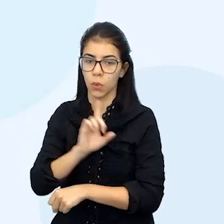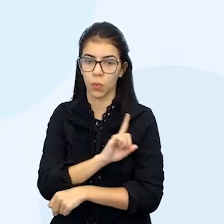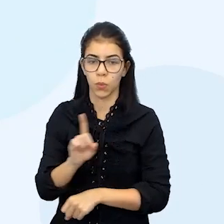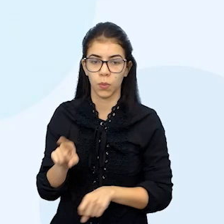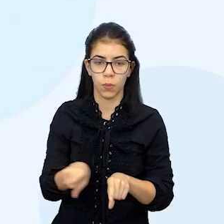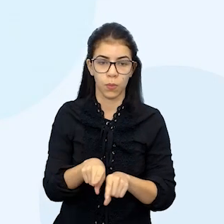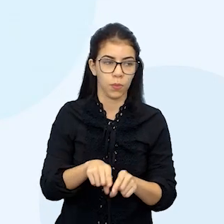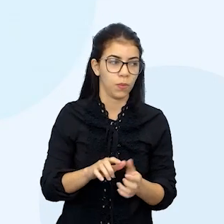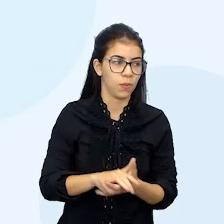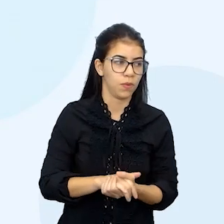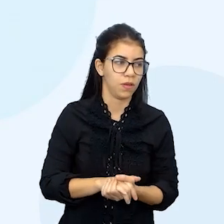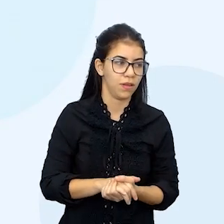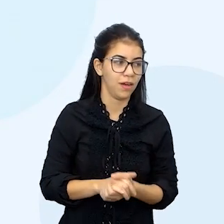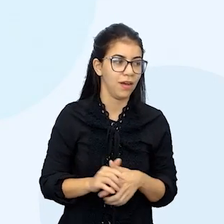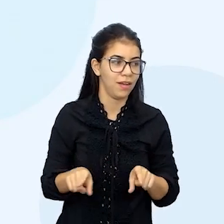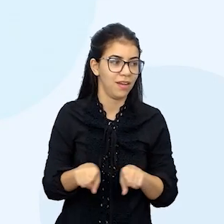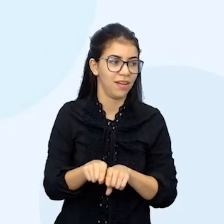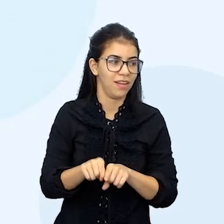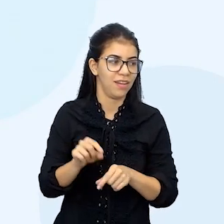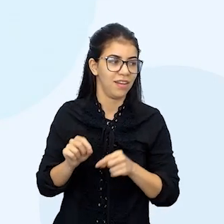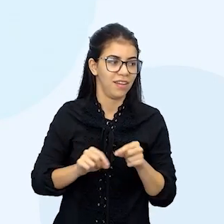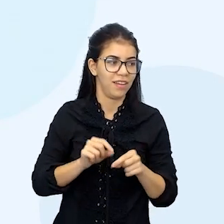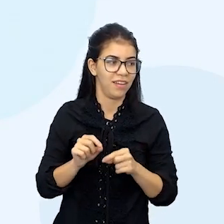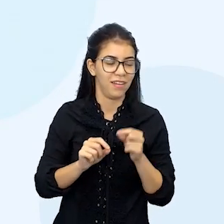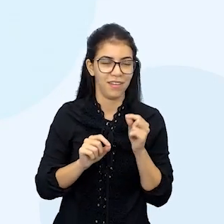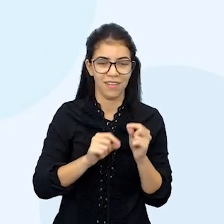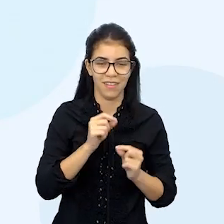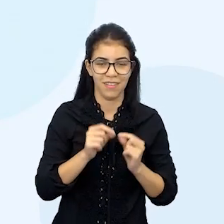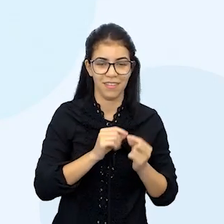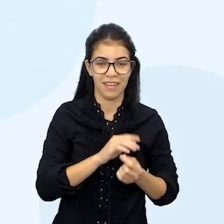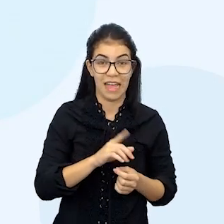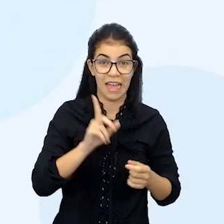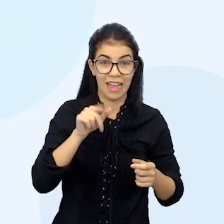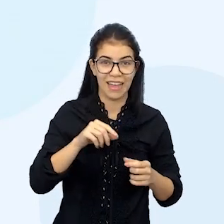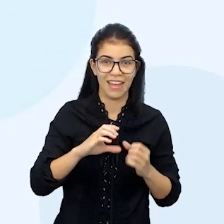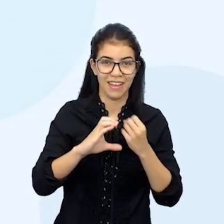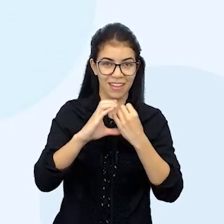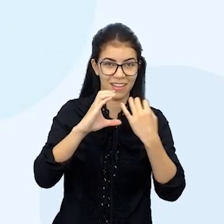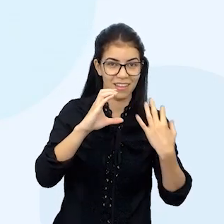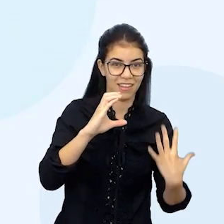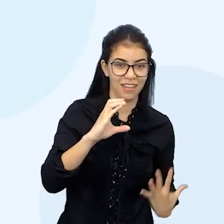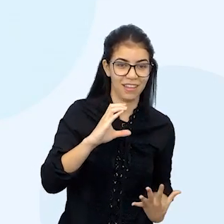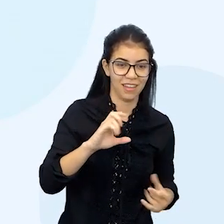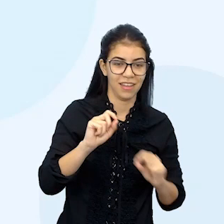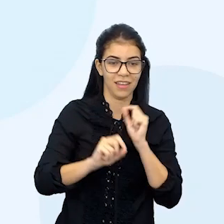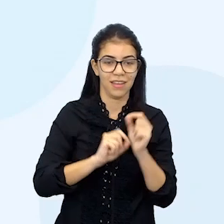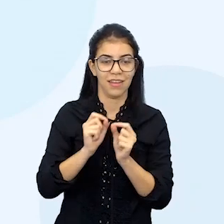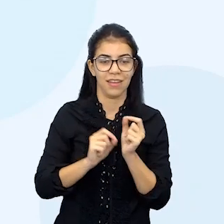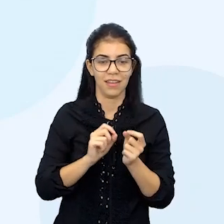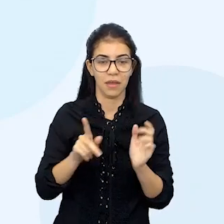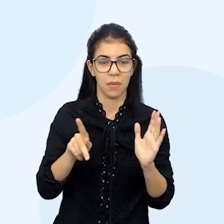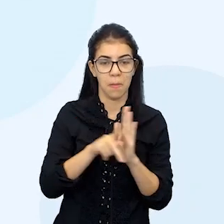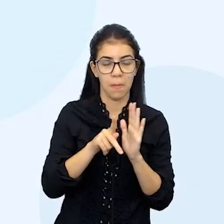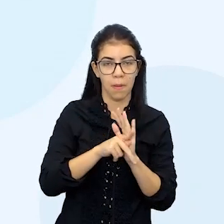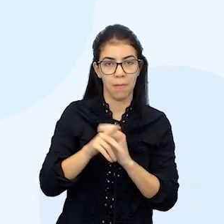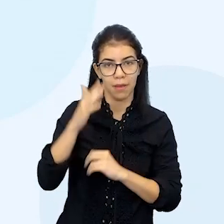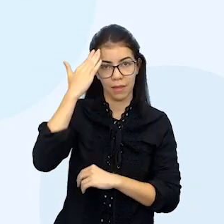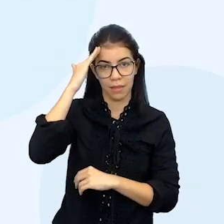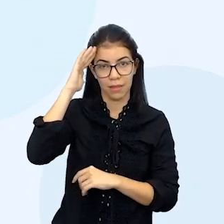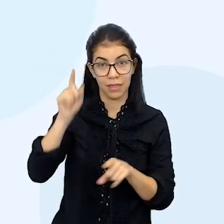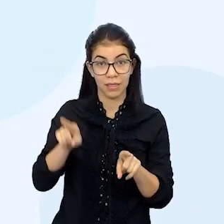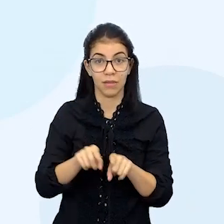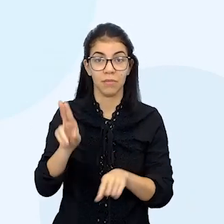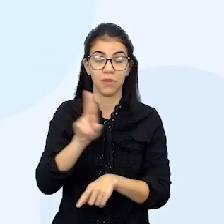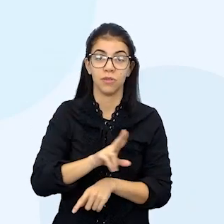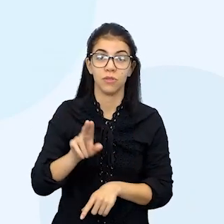por nenhum país. Isso aí são terminologias, né, são características, qual a melhor forma da gente entender ou até mesmo